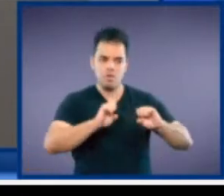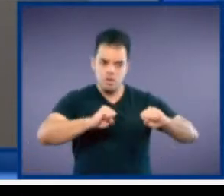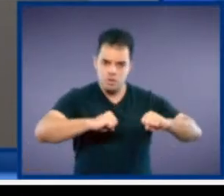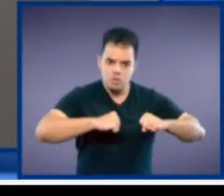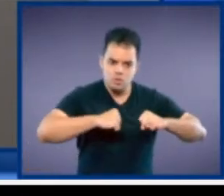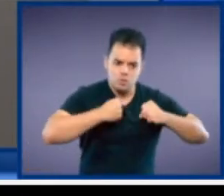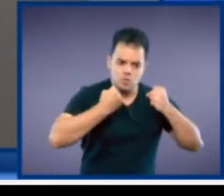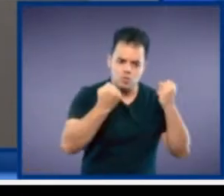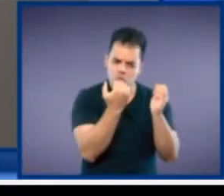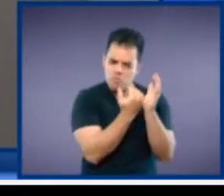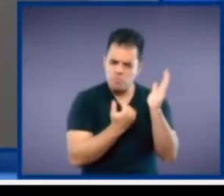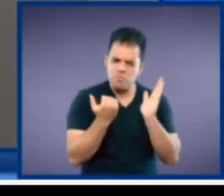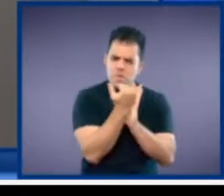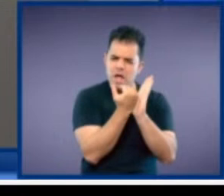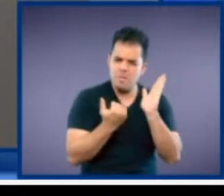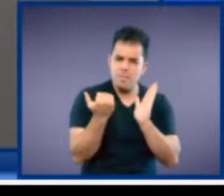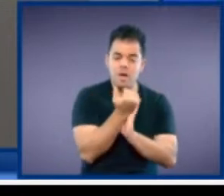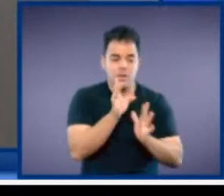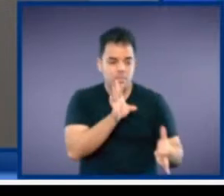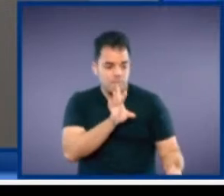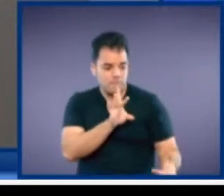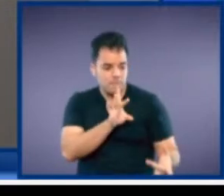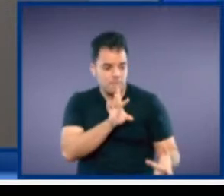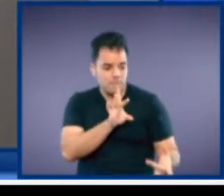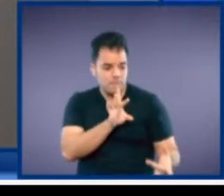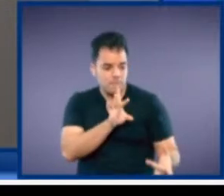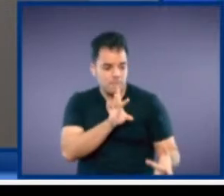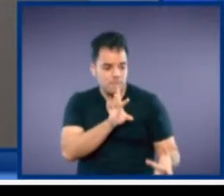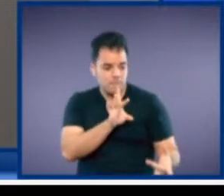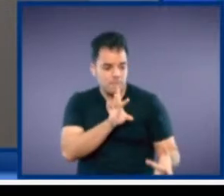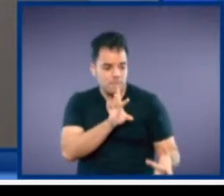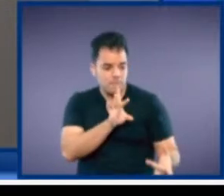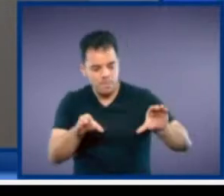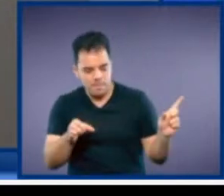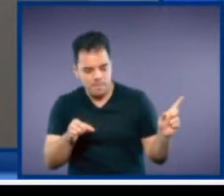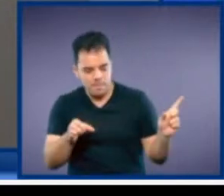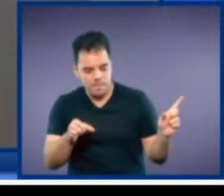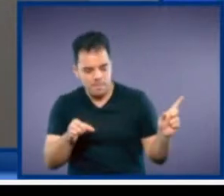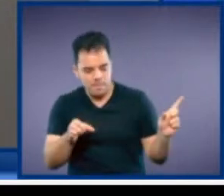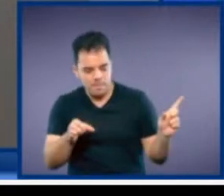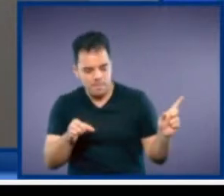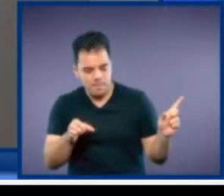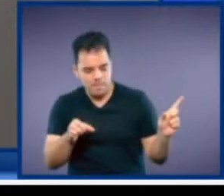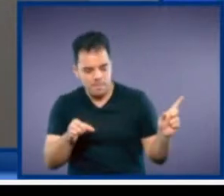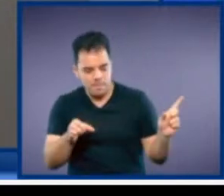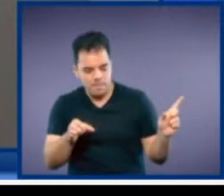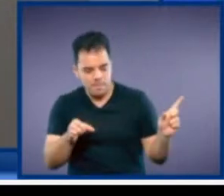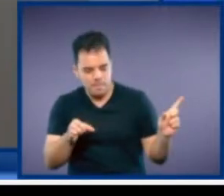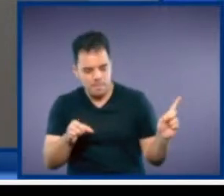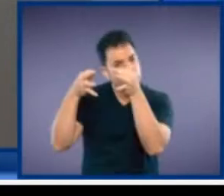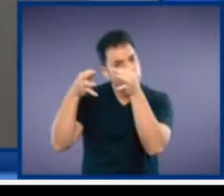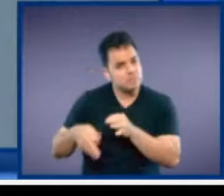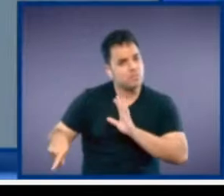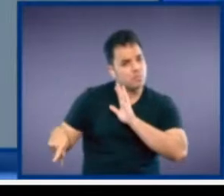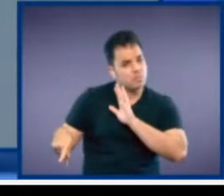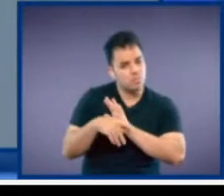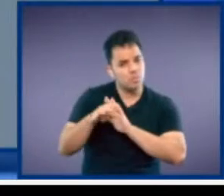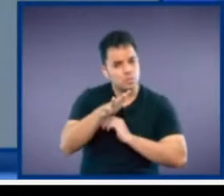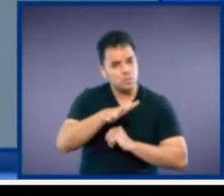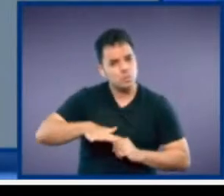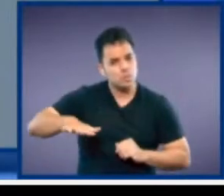projeto. Junto, vocês formarão uma parceria para que, de fato, a política pública